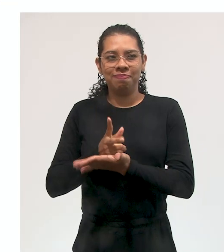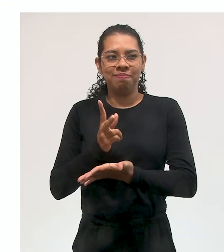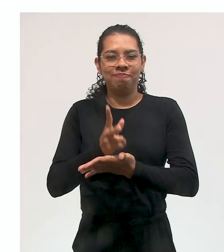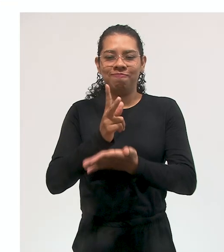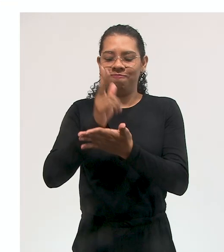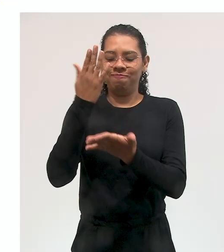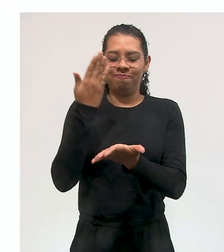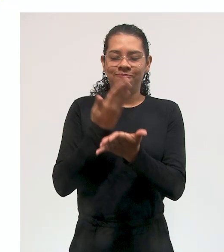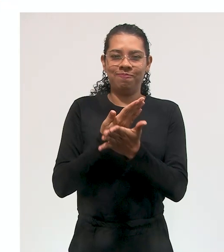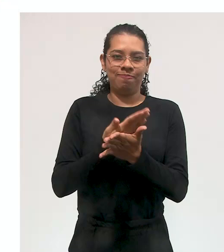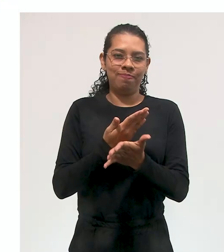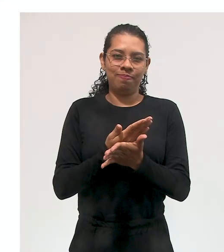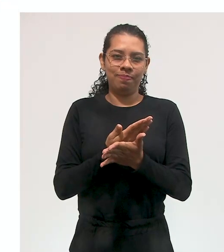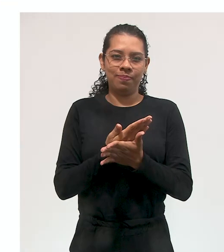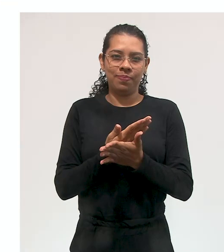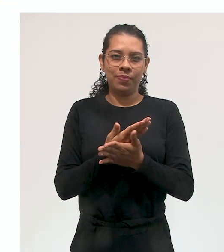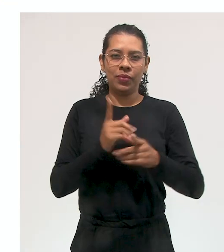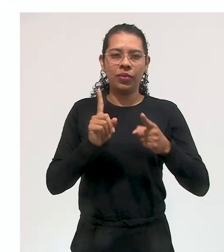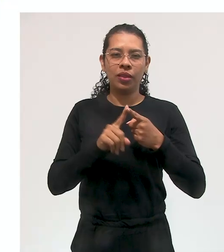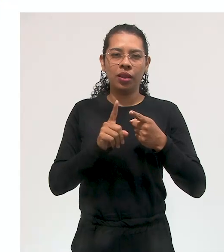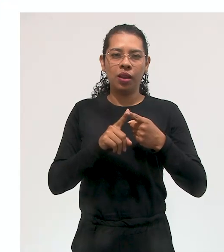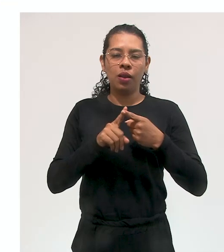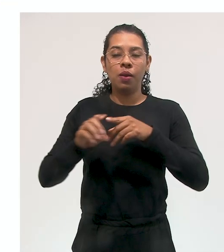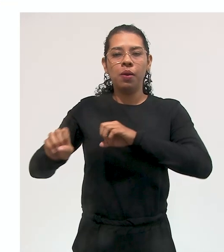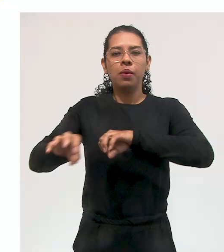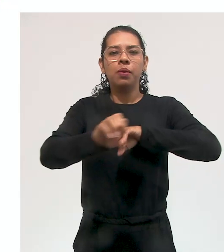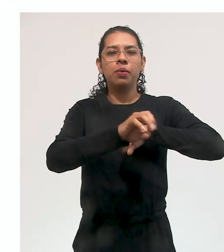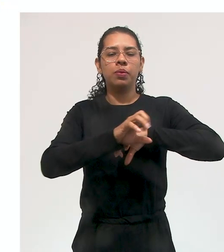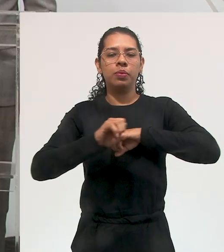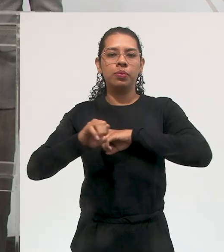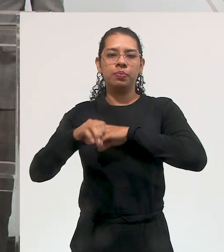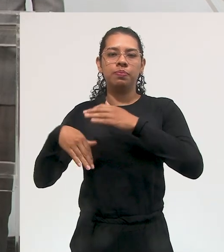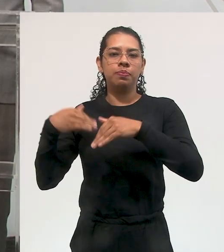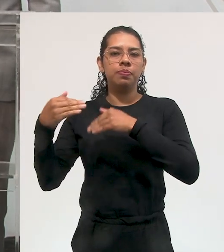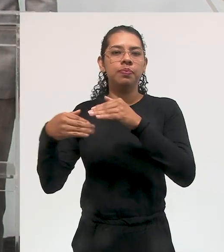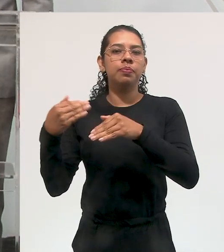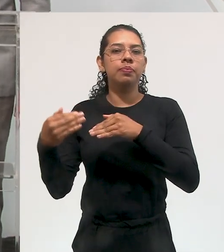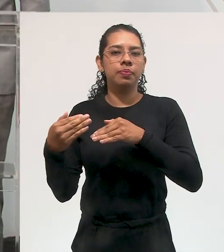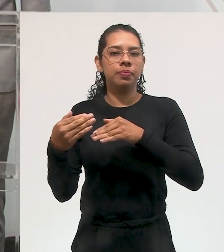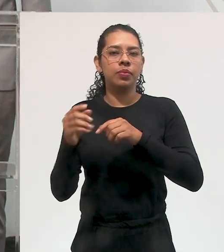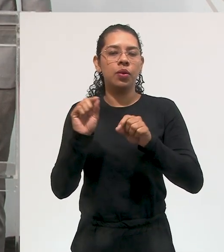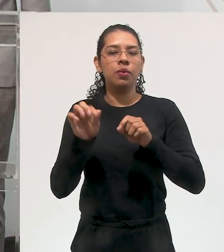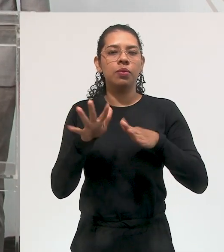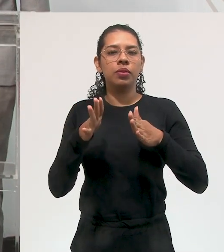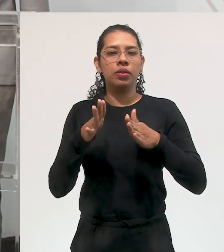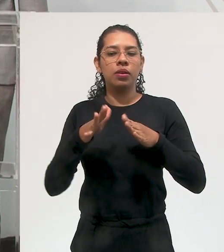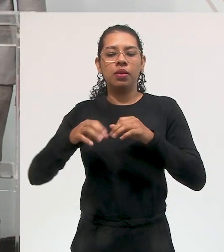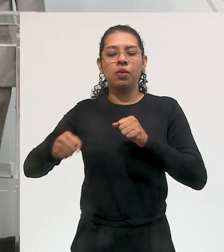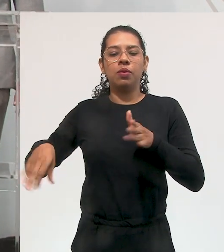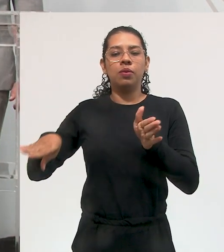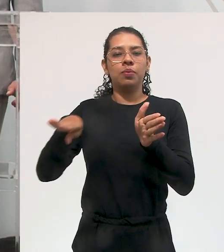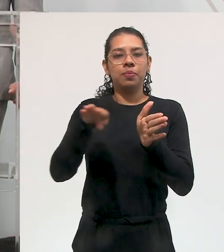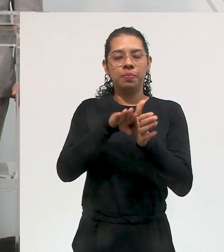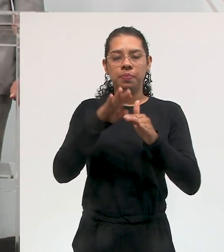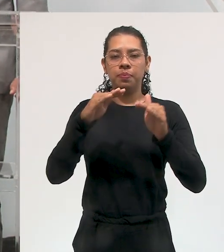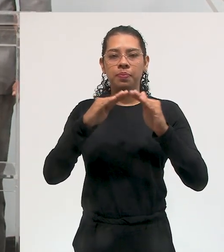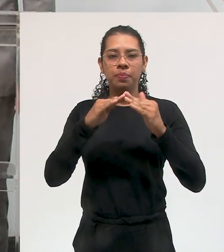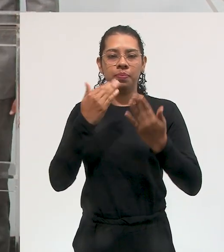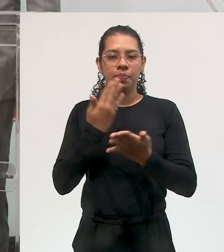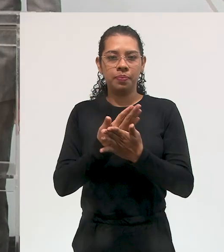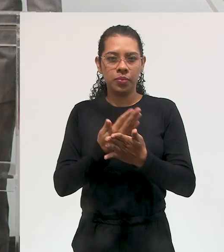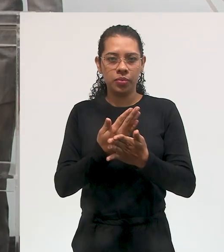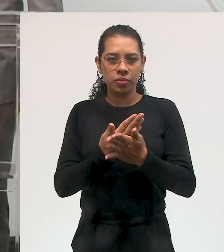contínua. O ato de produzir diretamente intencional, que é a nossa aula, é quando a gente chega na aula, a gente vai fazer uma produção,